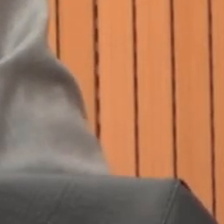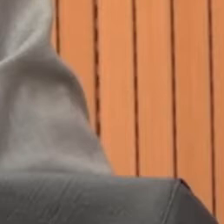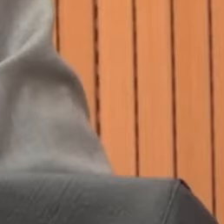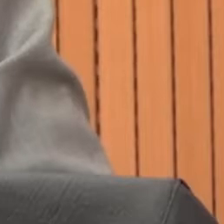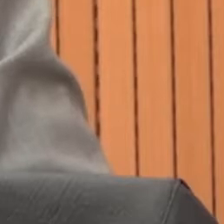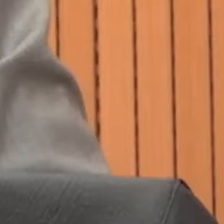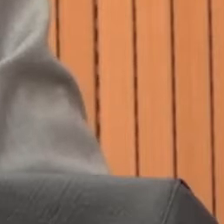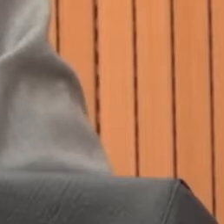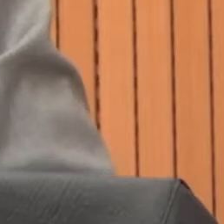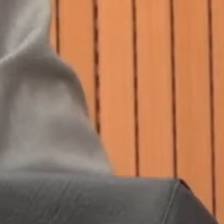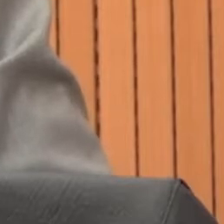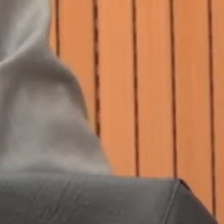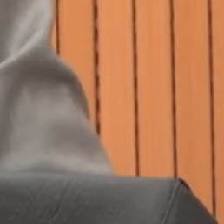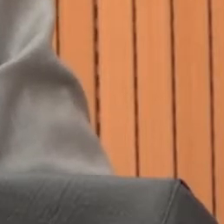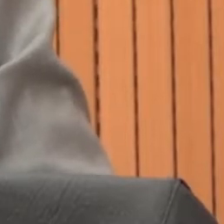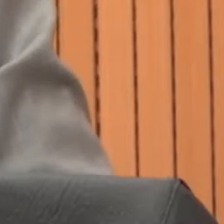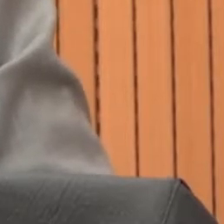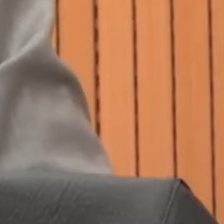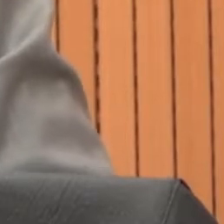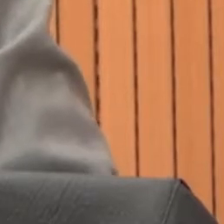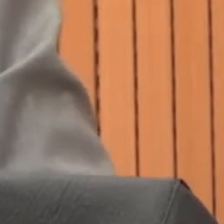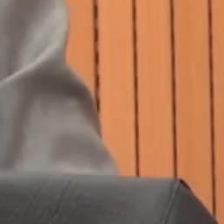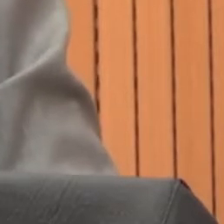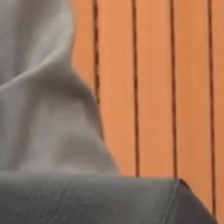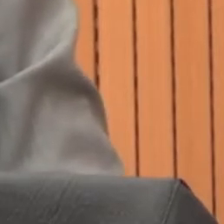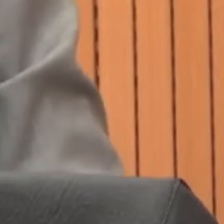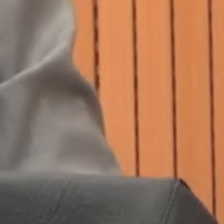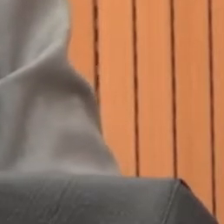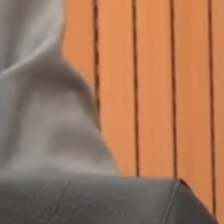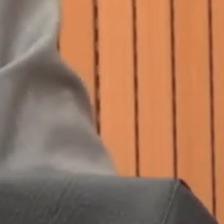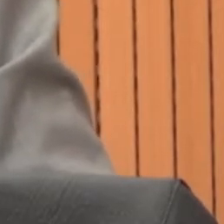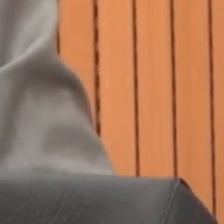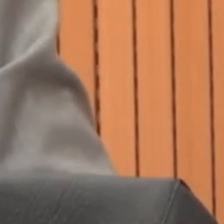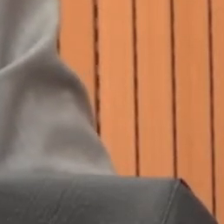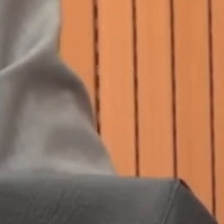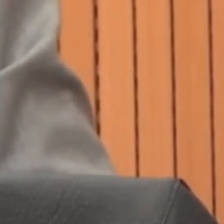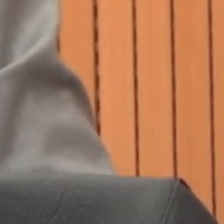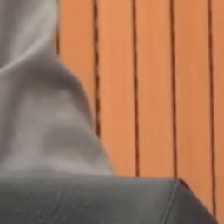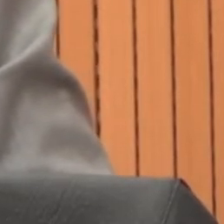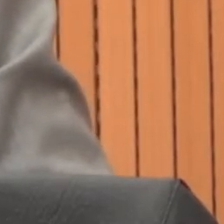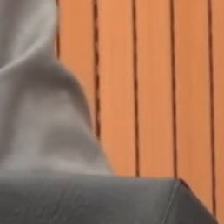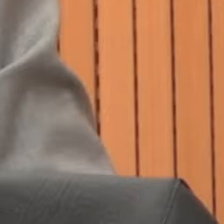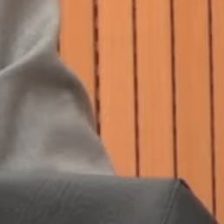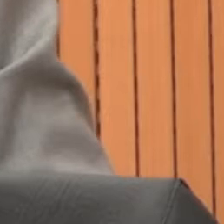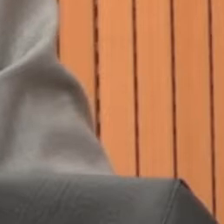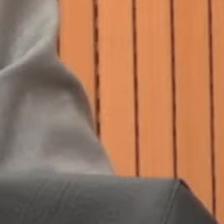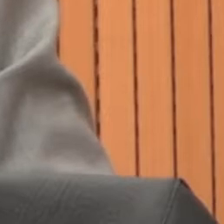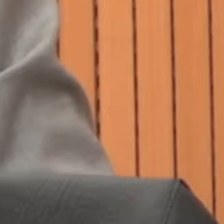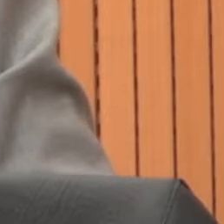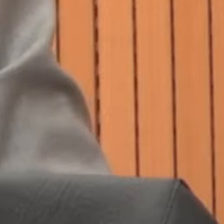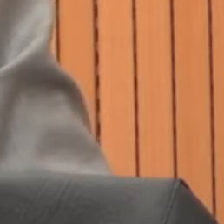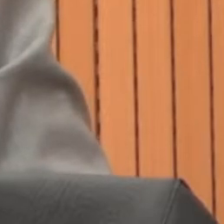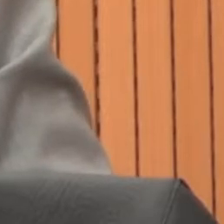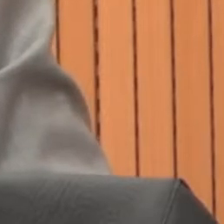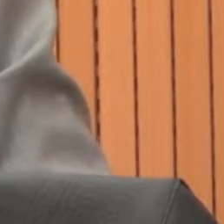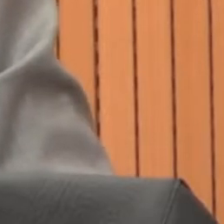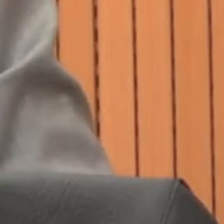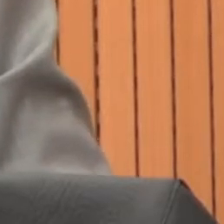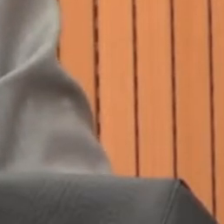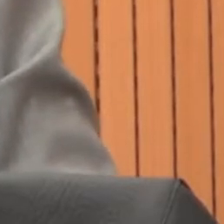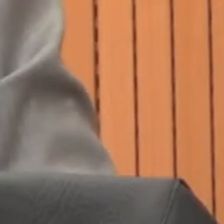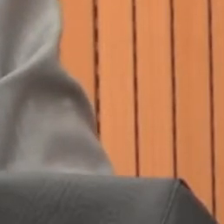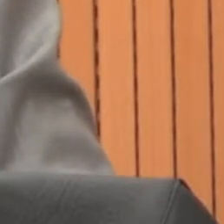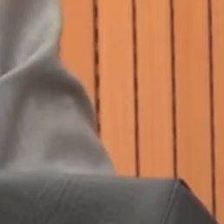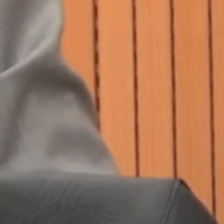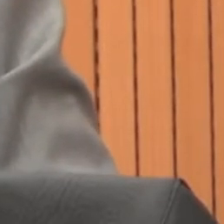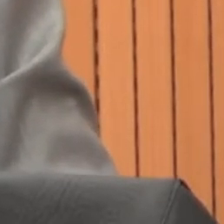PUC com um número menor, a São Leopoldo Mandique, enfim, eu tenho um número enorme de estudantes. Então, quando nós tentamos qualificar, foi exatamente